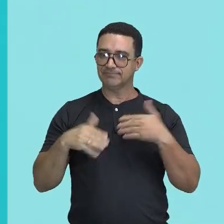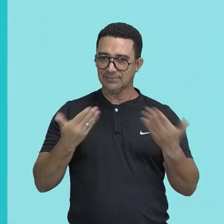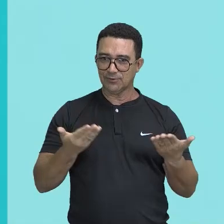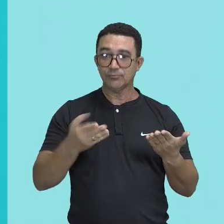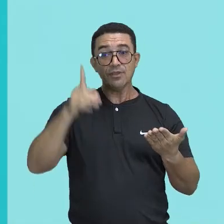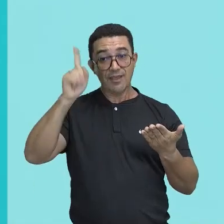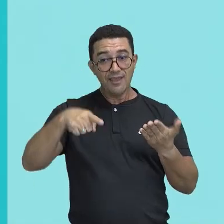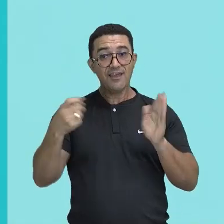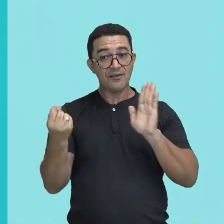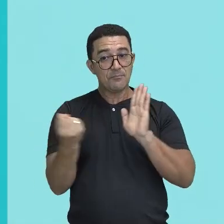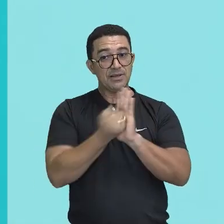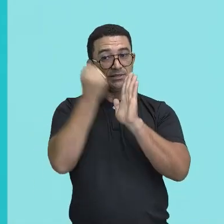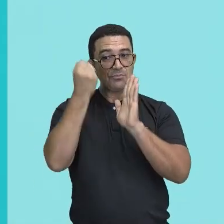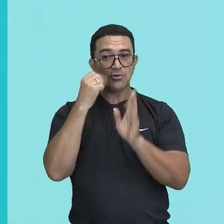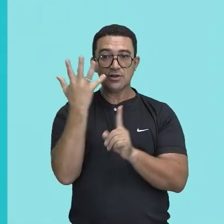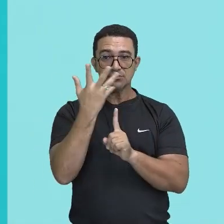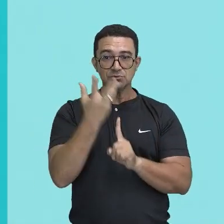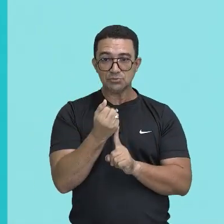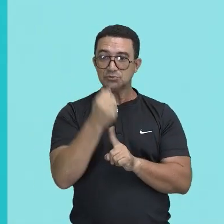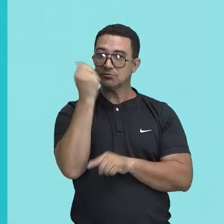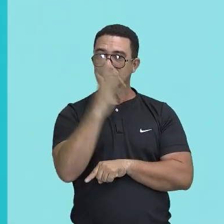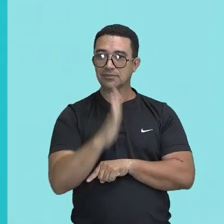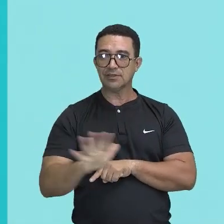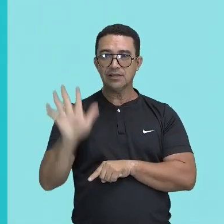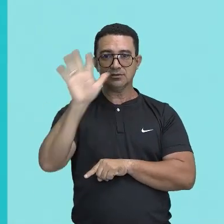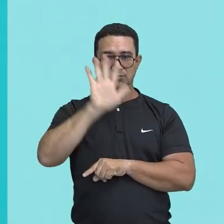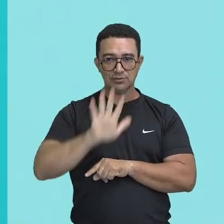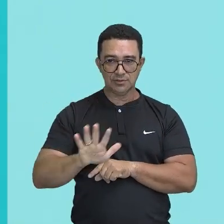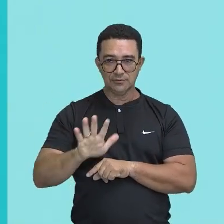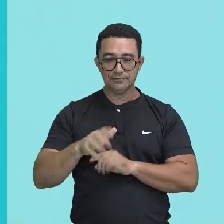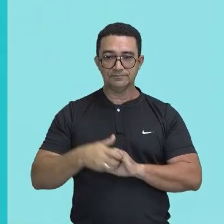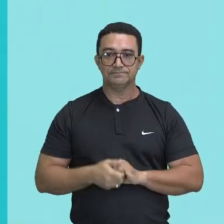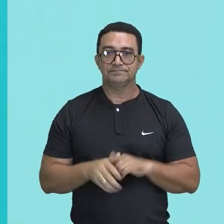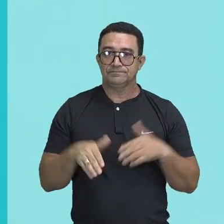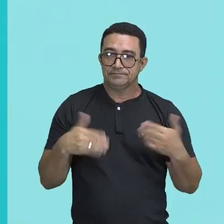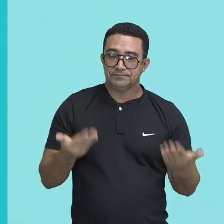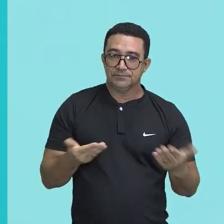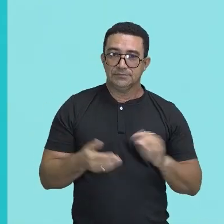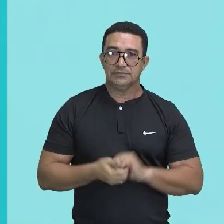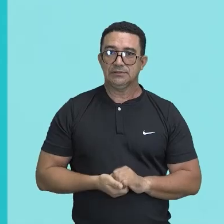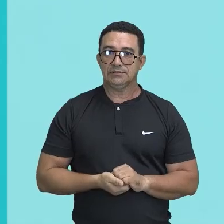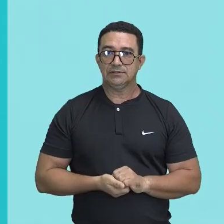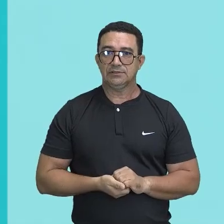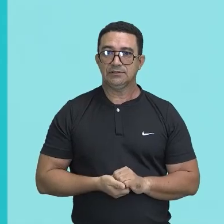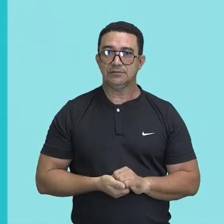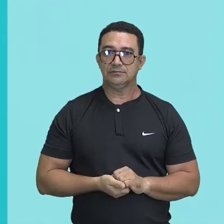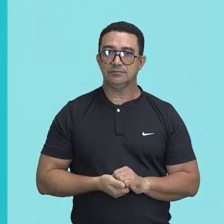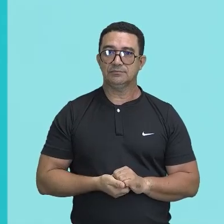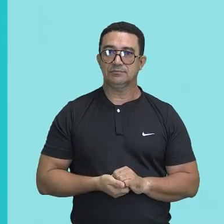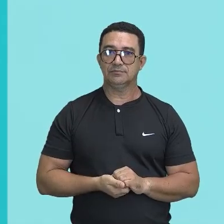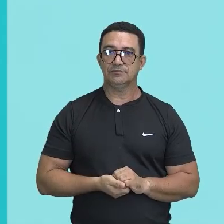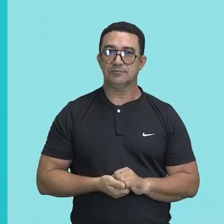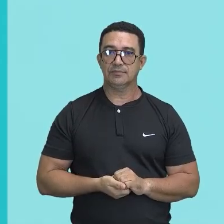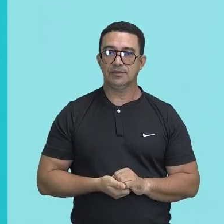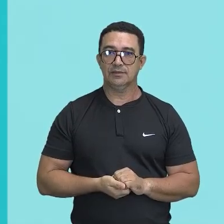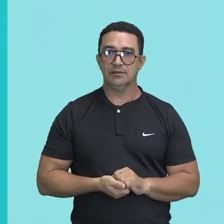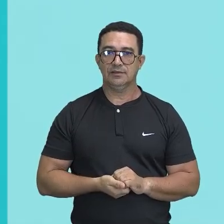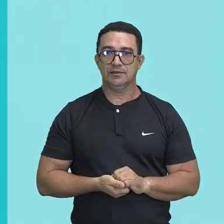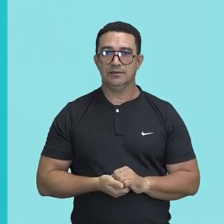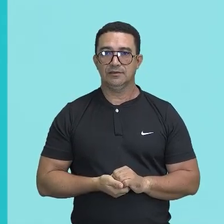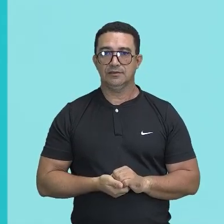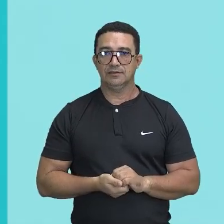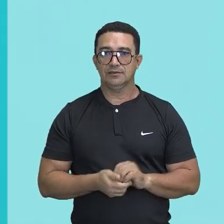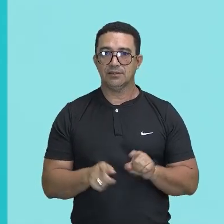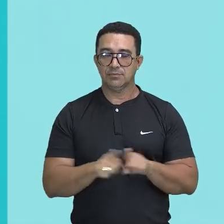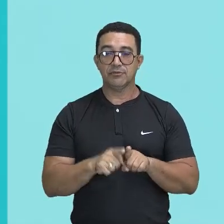quê? O patrimônio artístico nacional. A partir daí, vamos ter também a afunilação, ou seja,